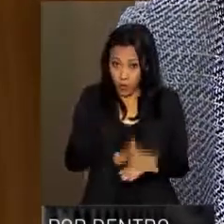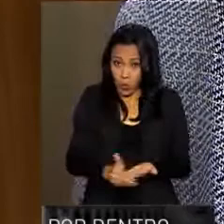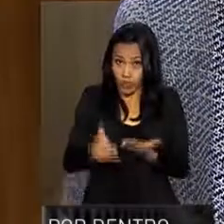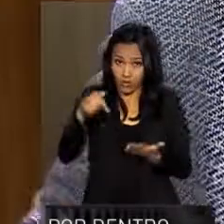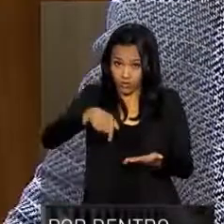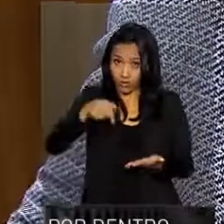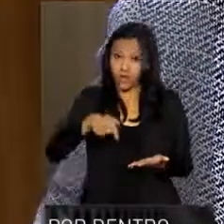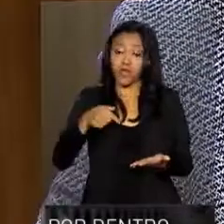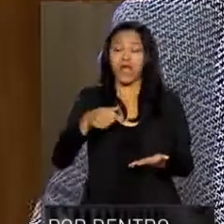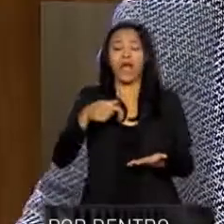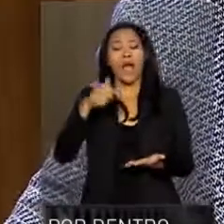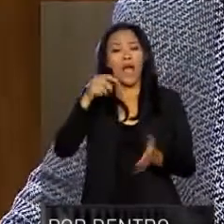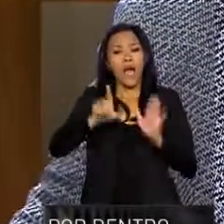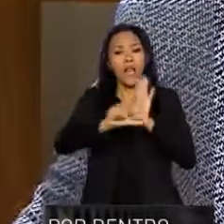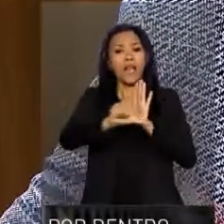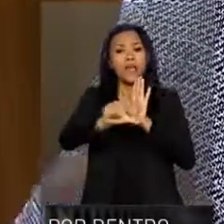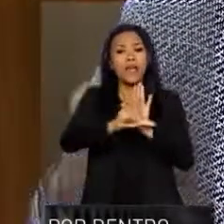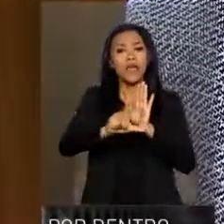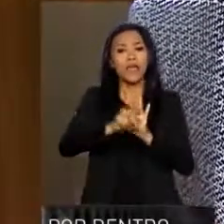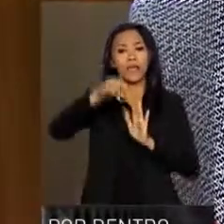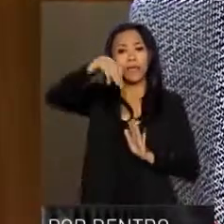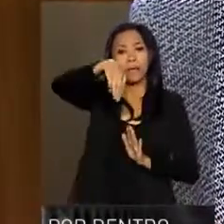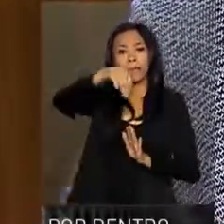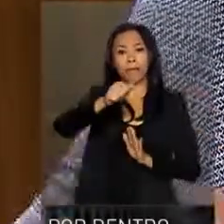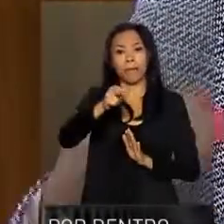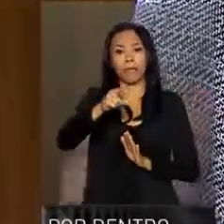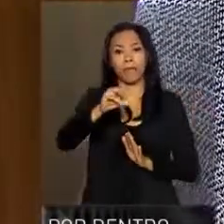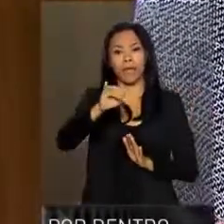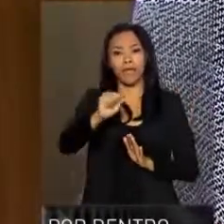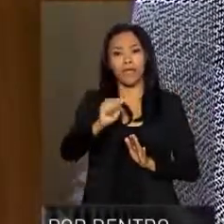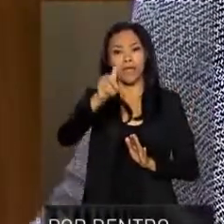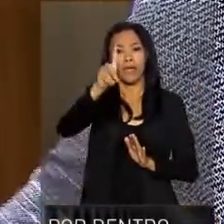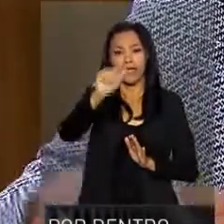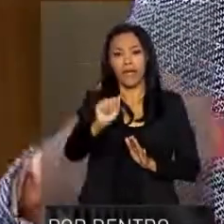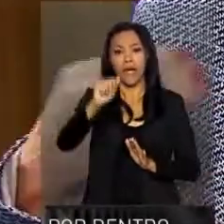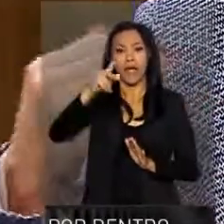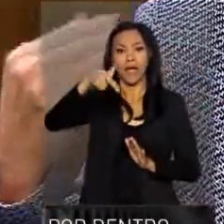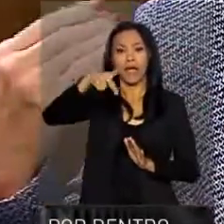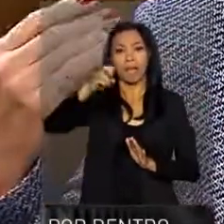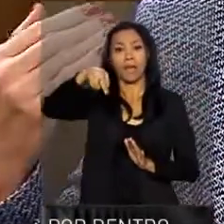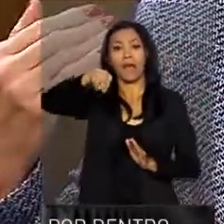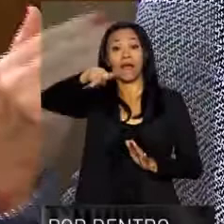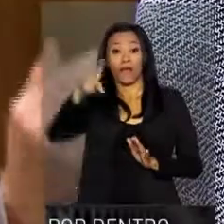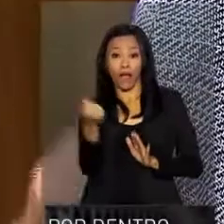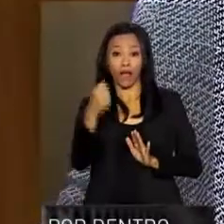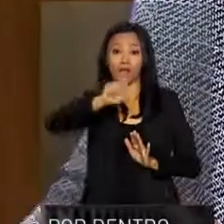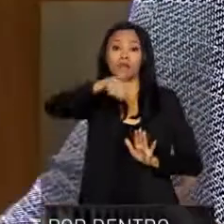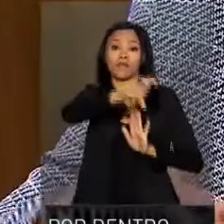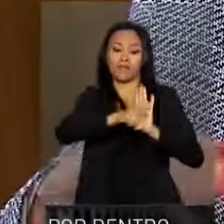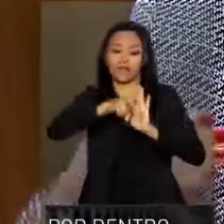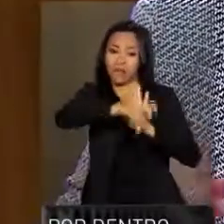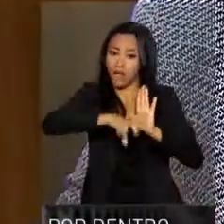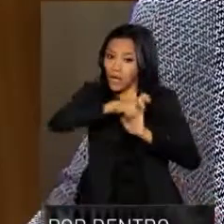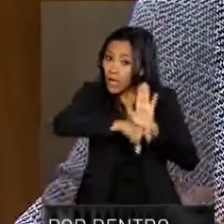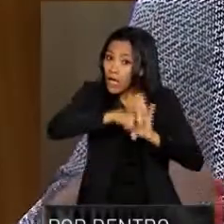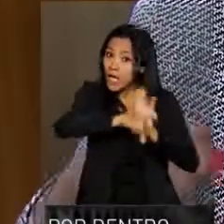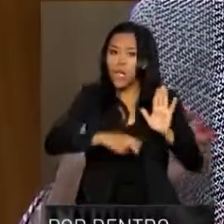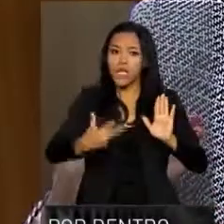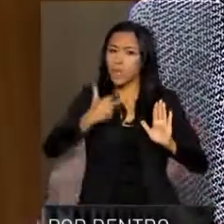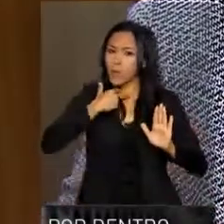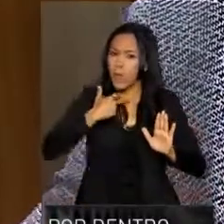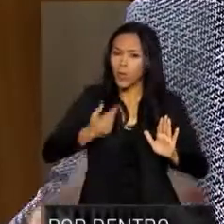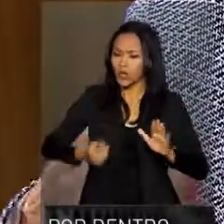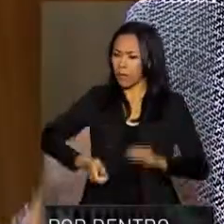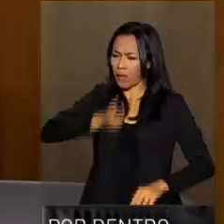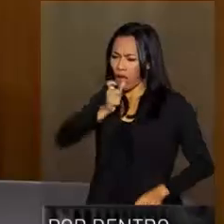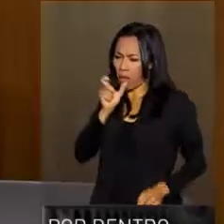ela veio ser o marco andrade se não pode não pode bater em mulher não pode você agride essa mulher fisicamente e verbalmente